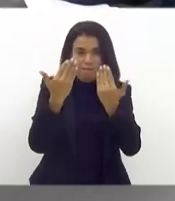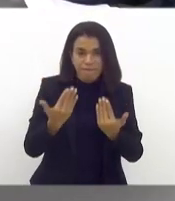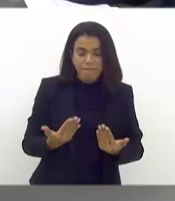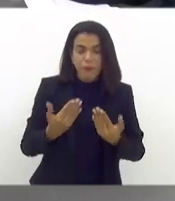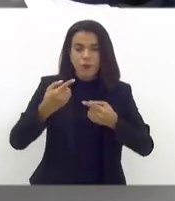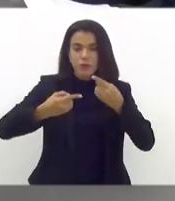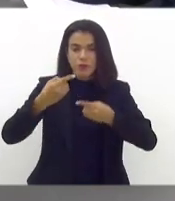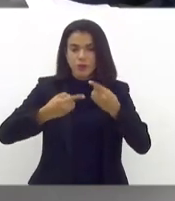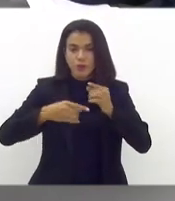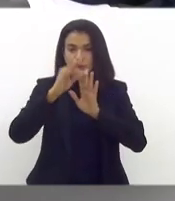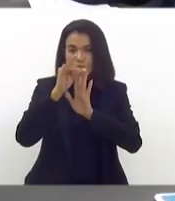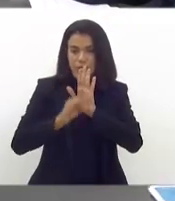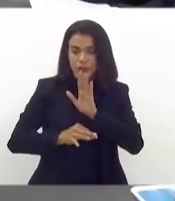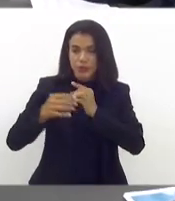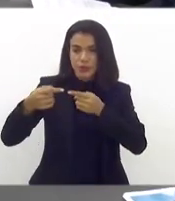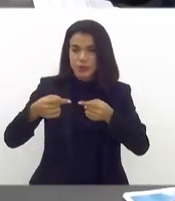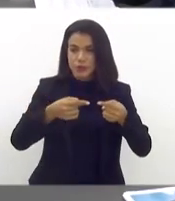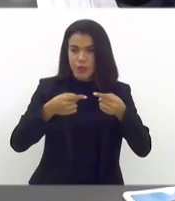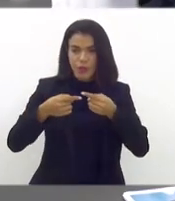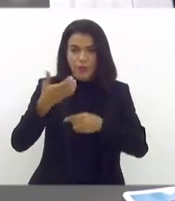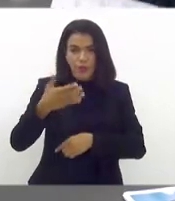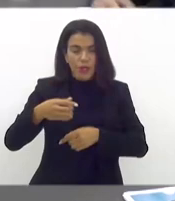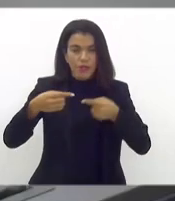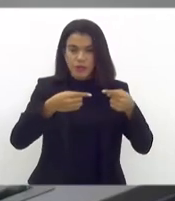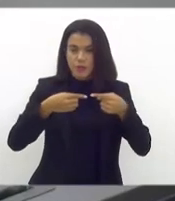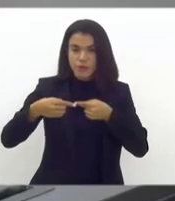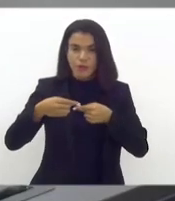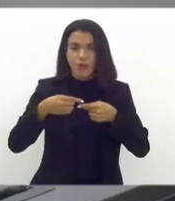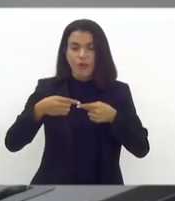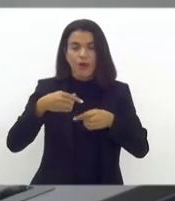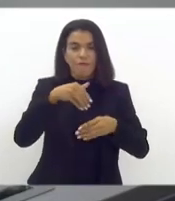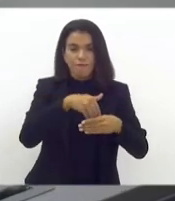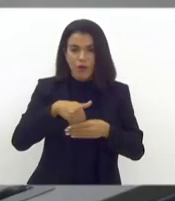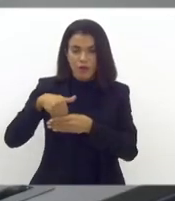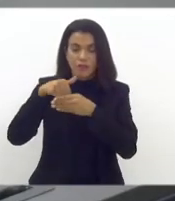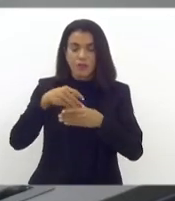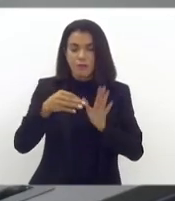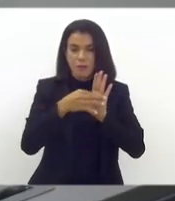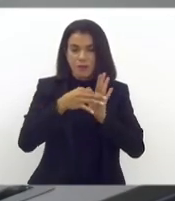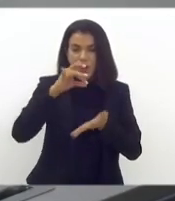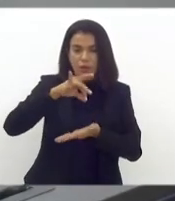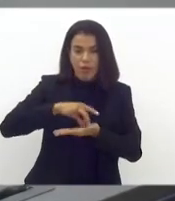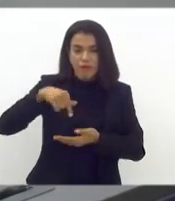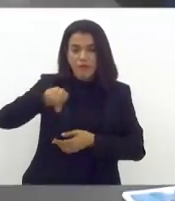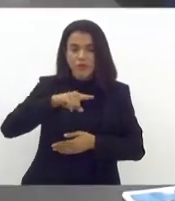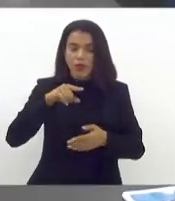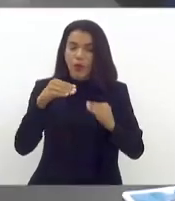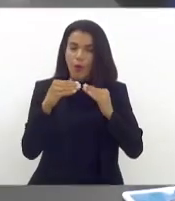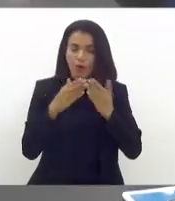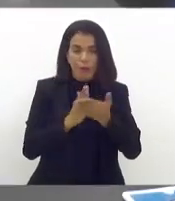matéria, em discussão. Não havendo quem queira discutir, encerrada a discussão. Em votação, os pareceres originais. Senhores que aprovam, permaneçam como